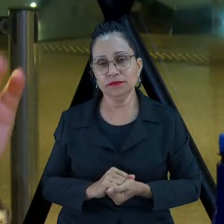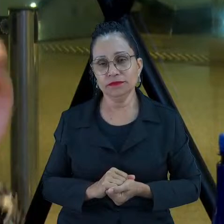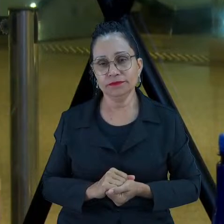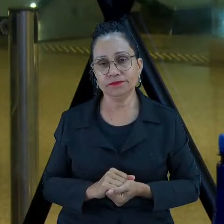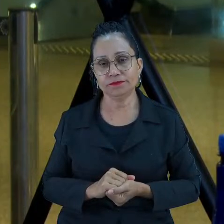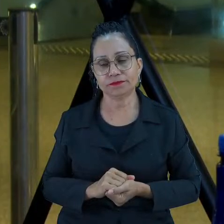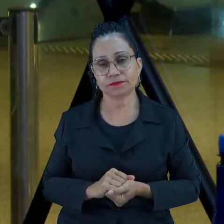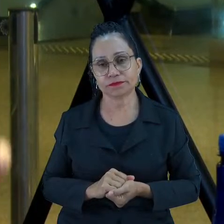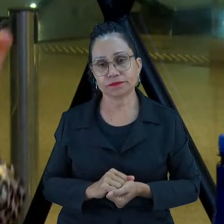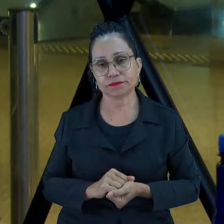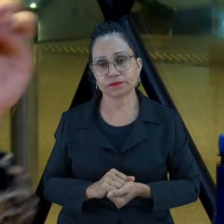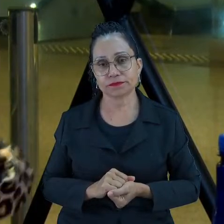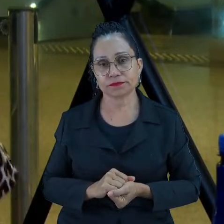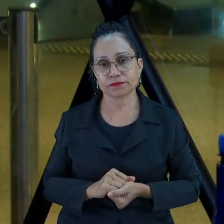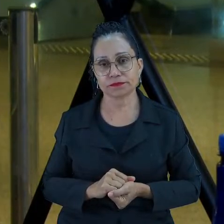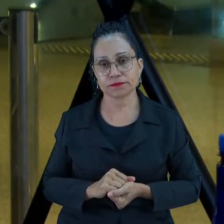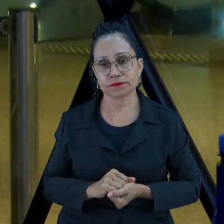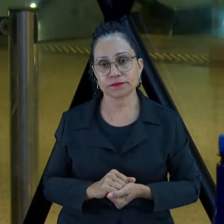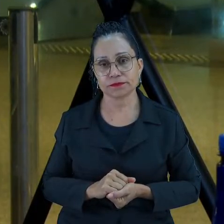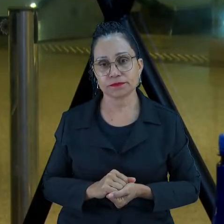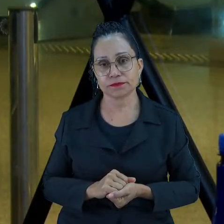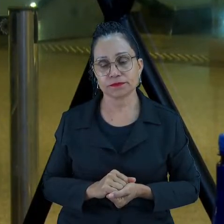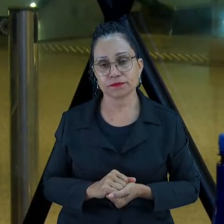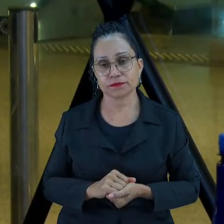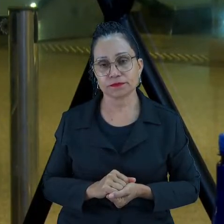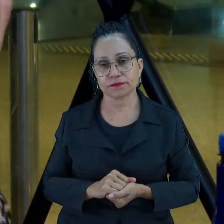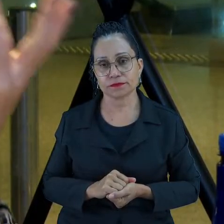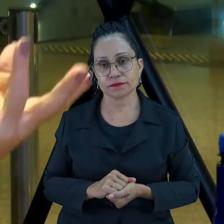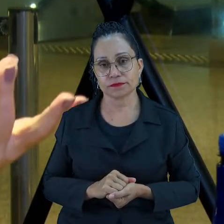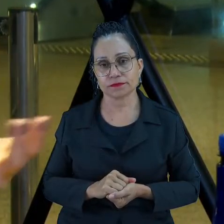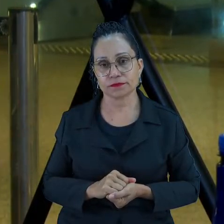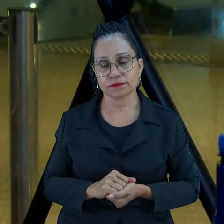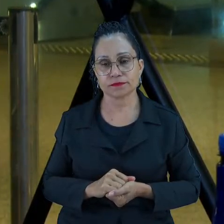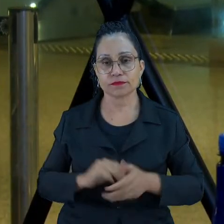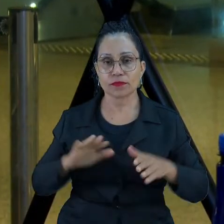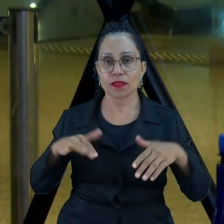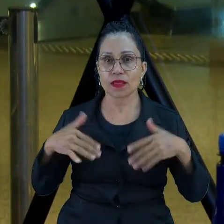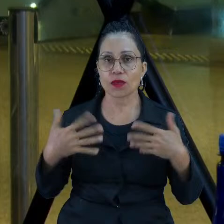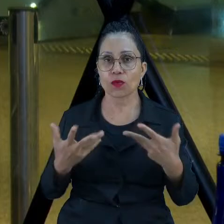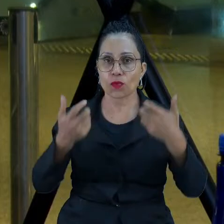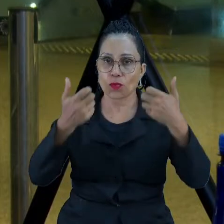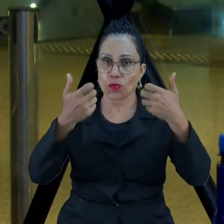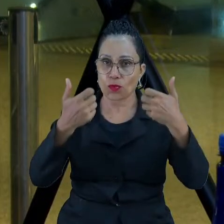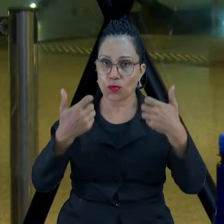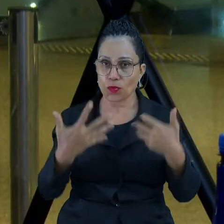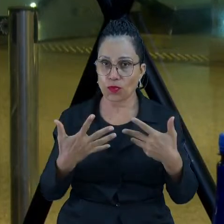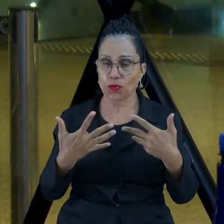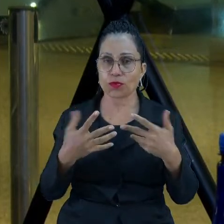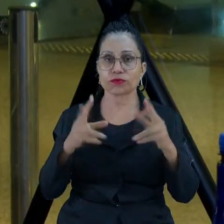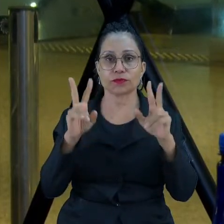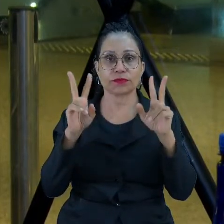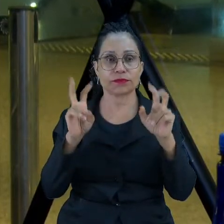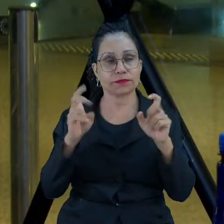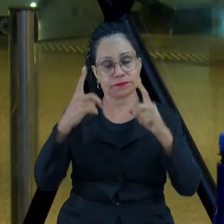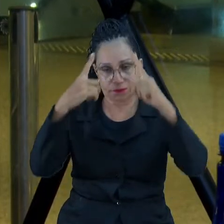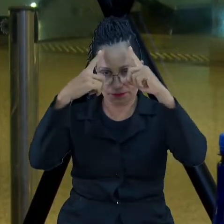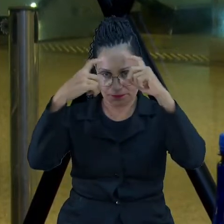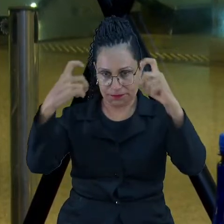falar só, traçar esse fio, quando a gente fala nas situações de violência,